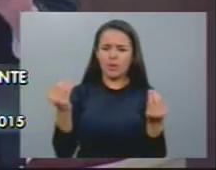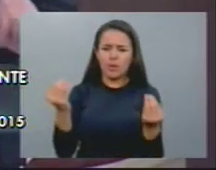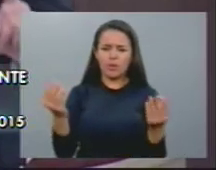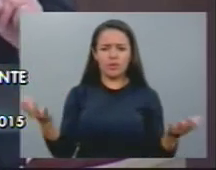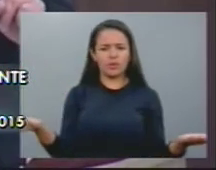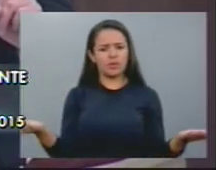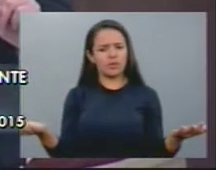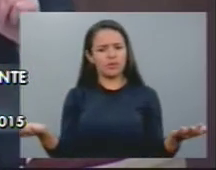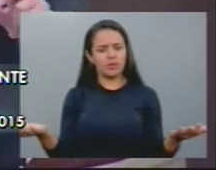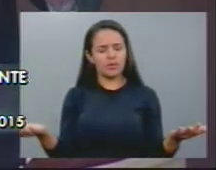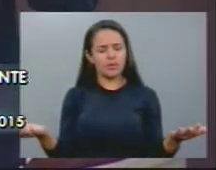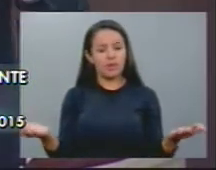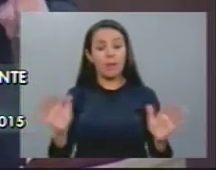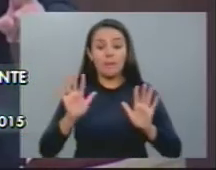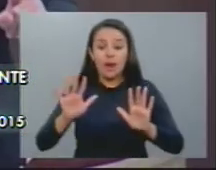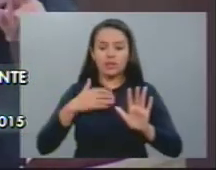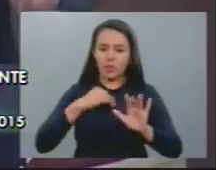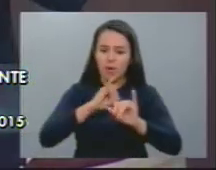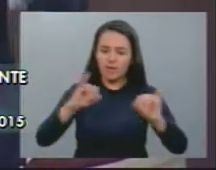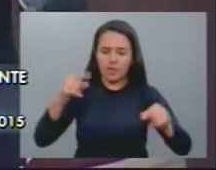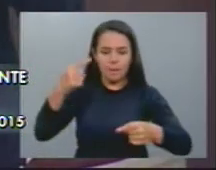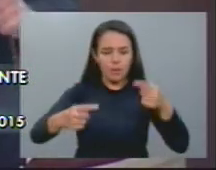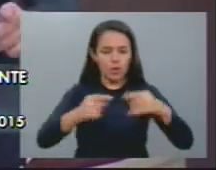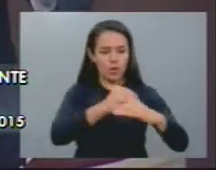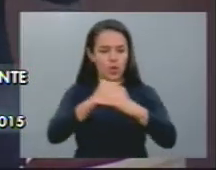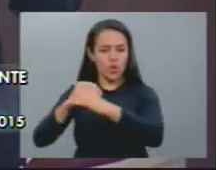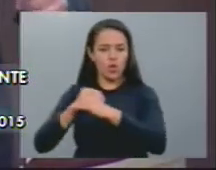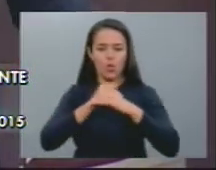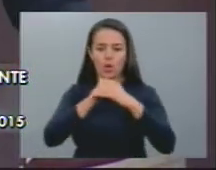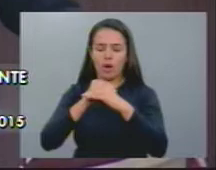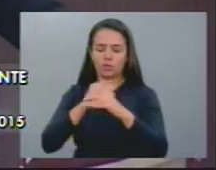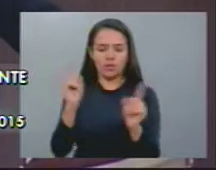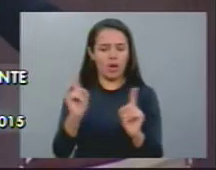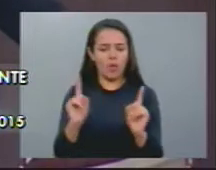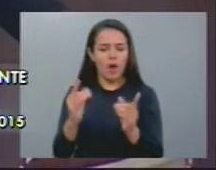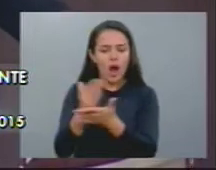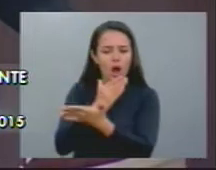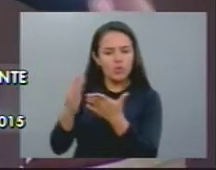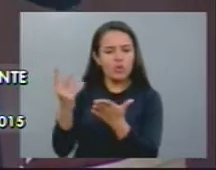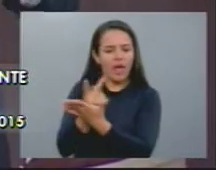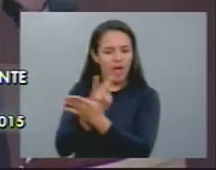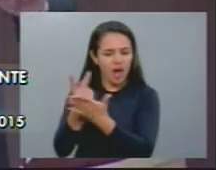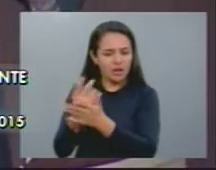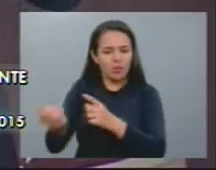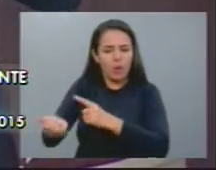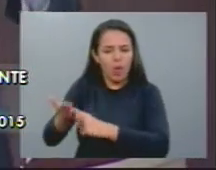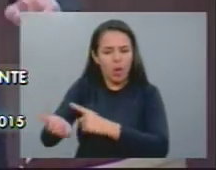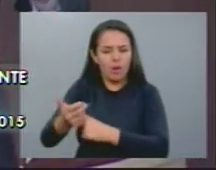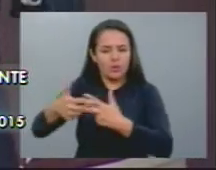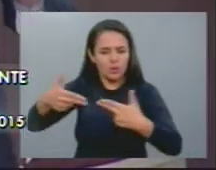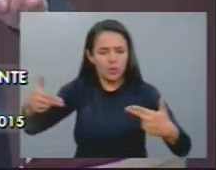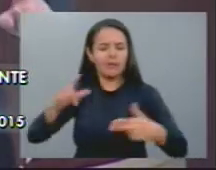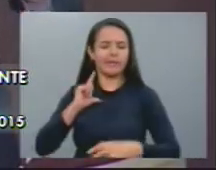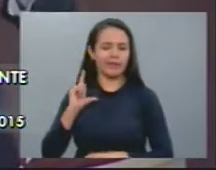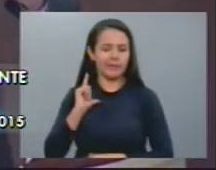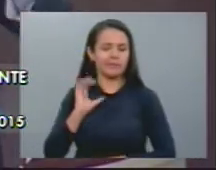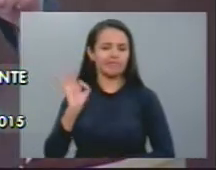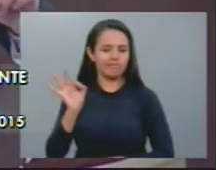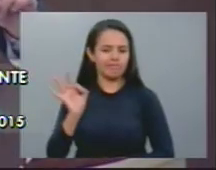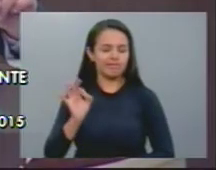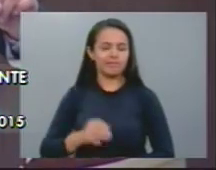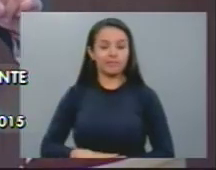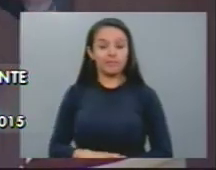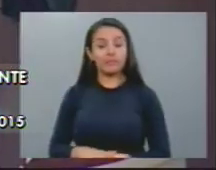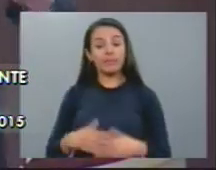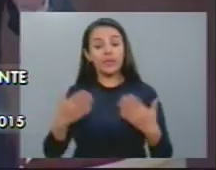na esfera política, e segundo, nós aqui no cumprimento do nosso mandato, estamos ofertando ao governo a